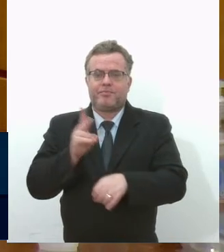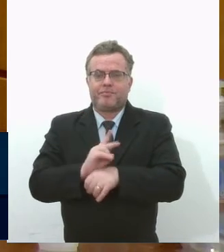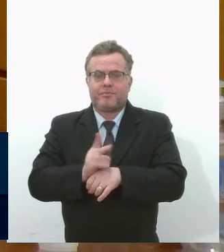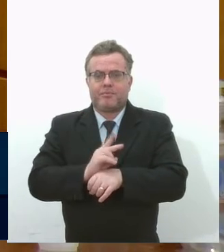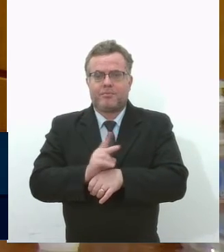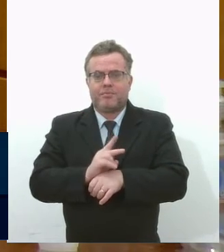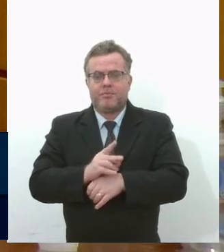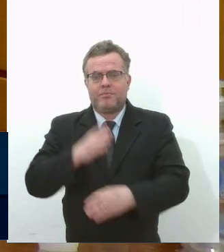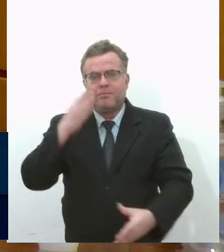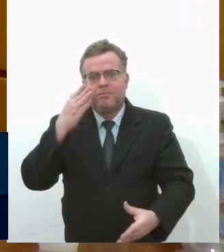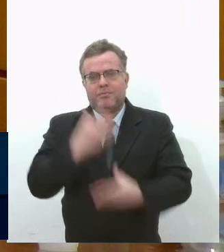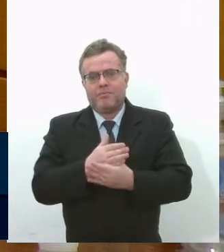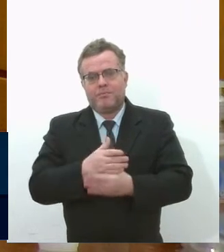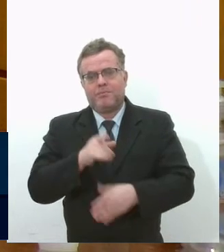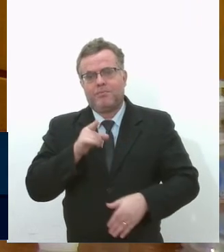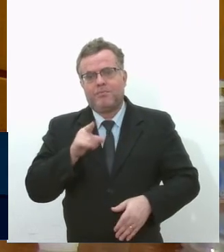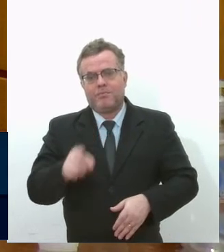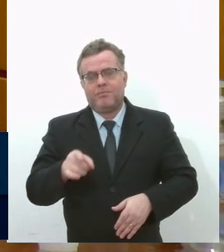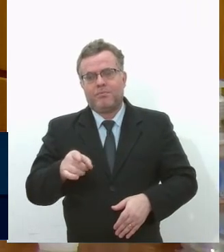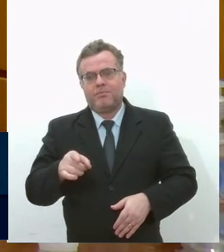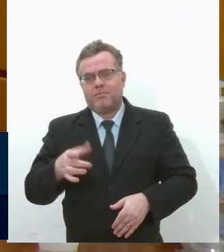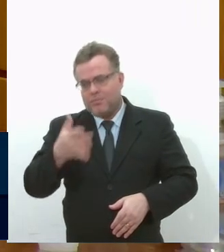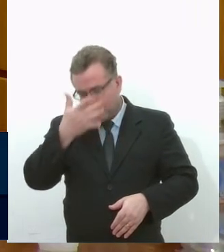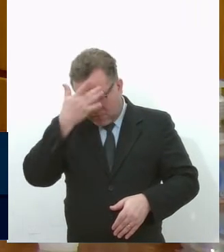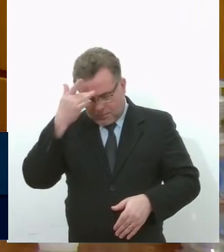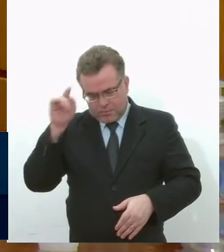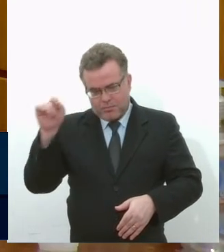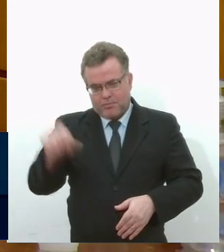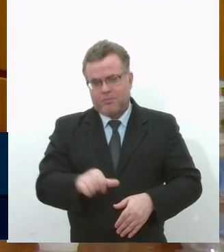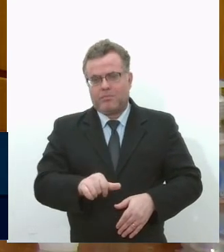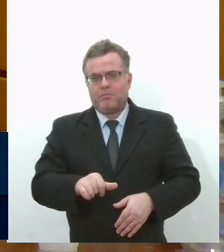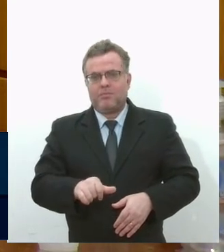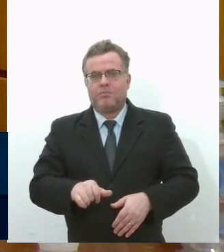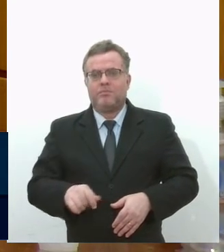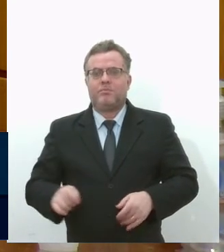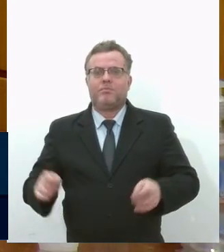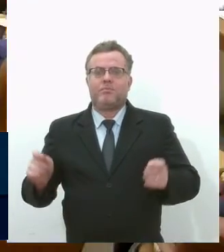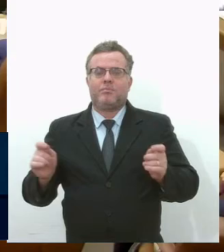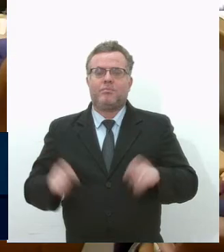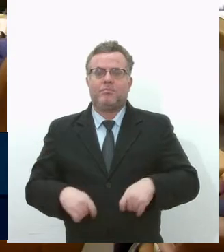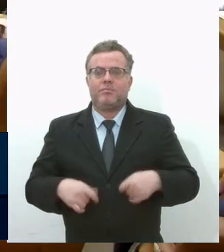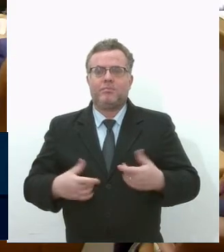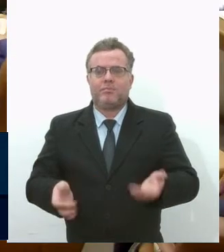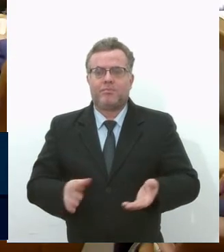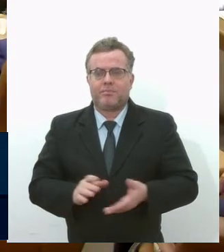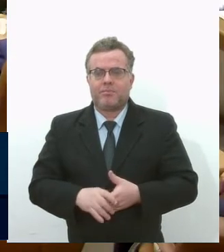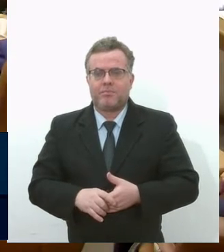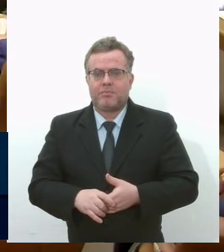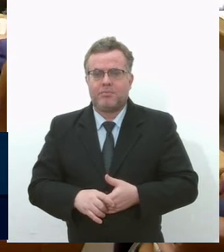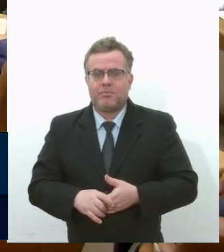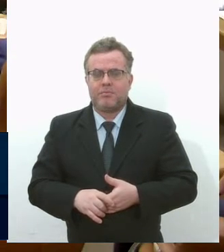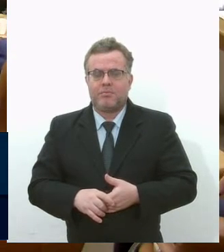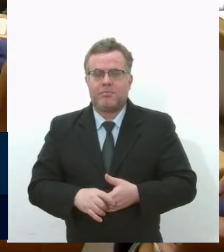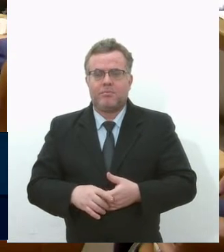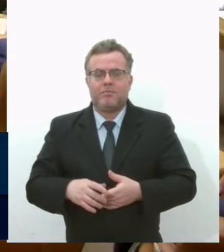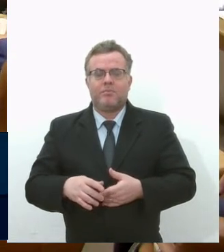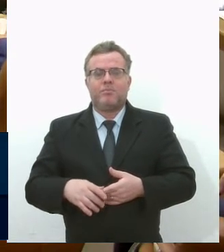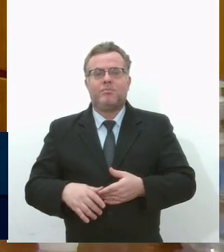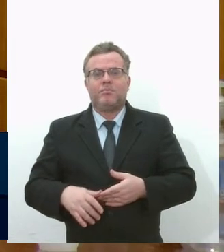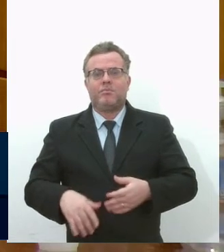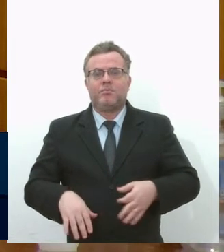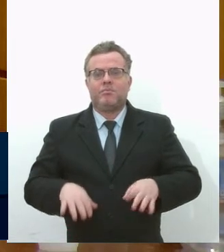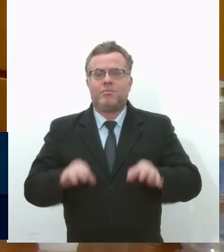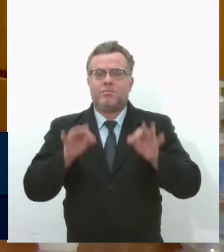autuar um contribuinte, pode ter certeza absoluta. Deputado, você vai ter mais 1 minuto para encerrar. Obrigado, senhor presidente. Se